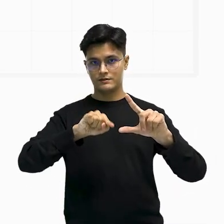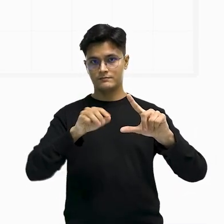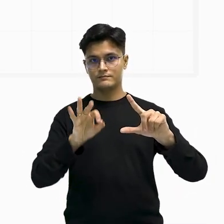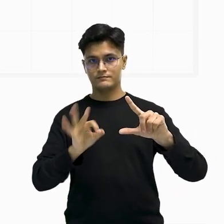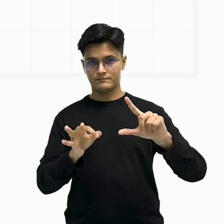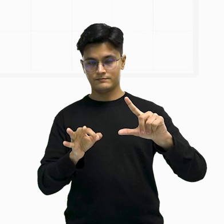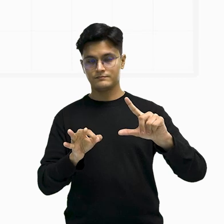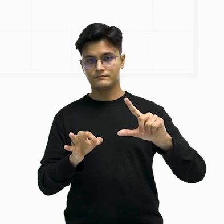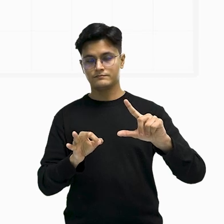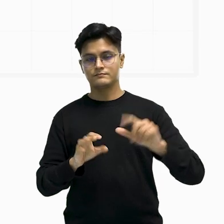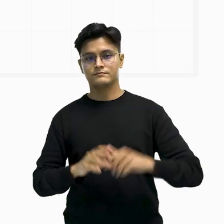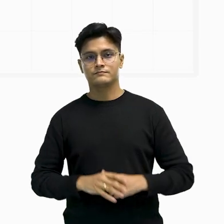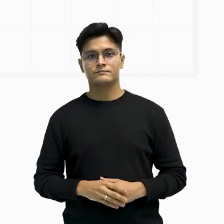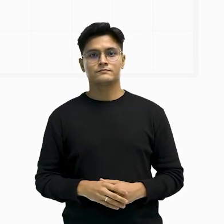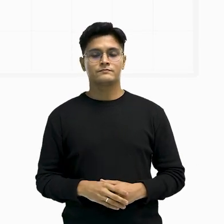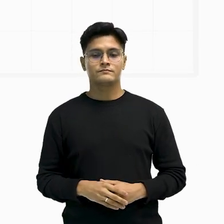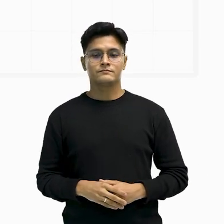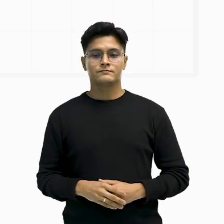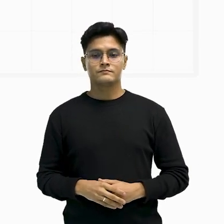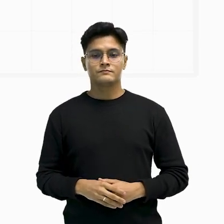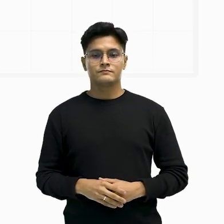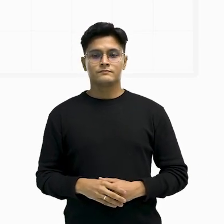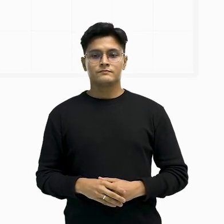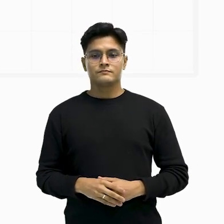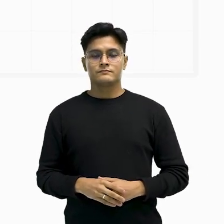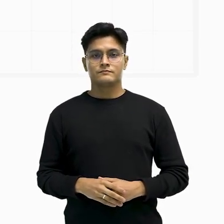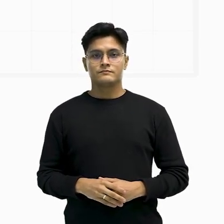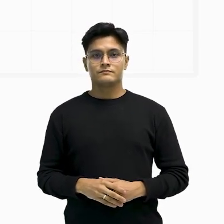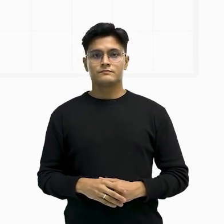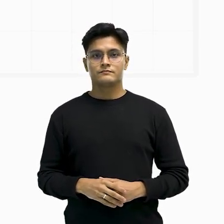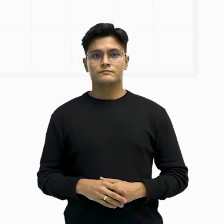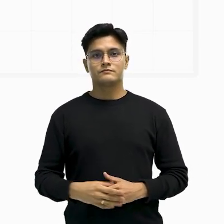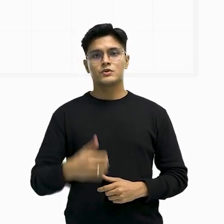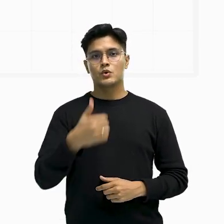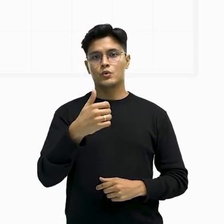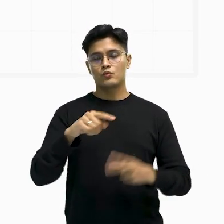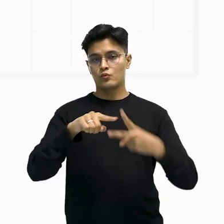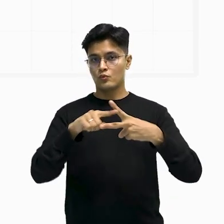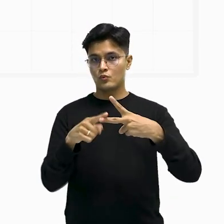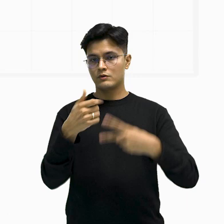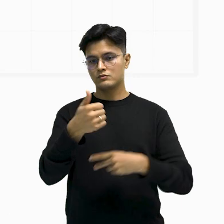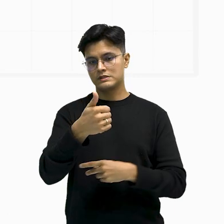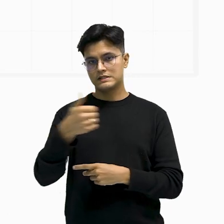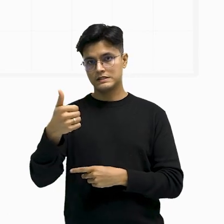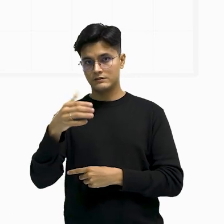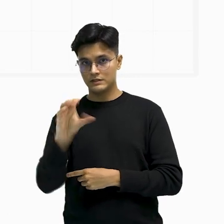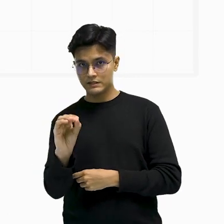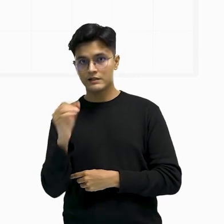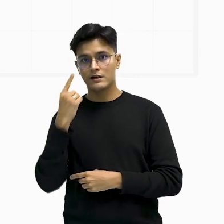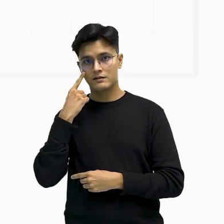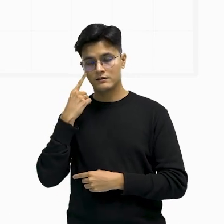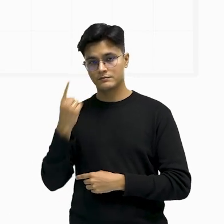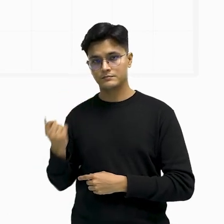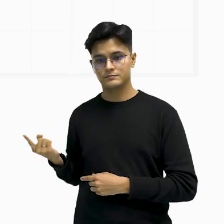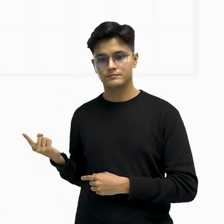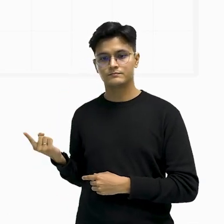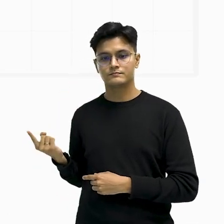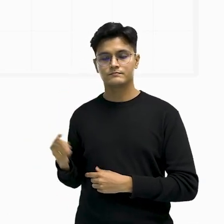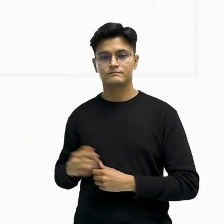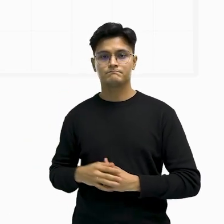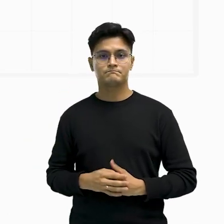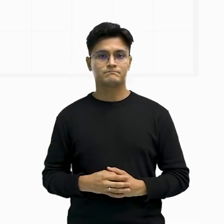triângulo, tranquilo? Por isso que esse 110 ele tem que ficar nessa região aí, tá?